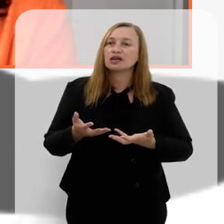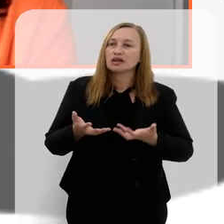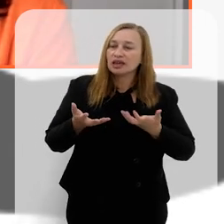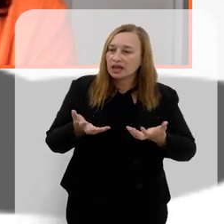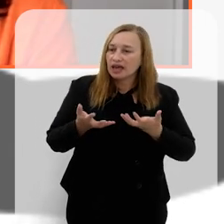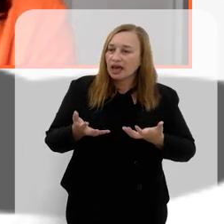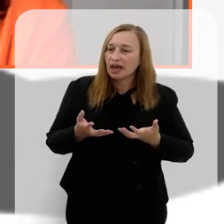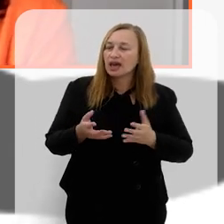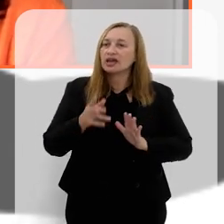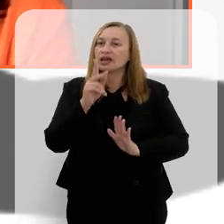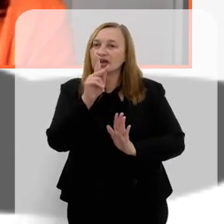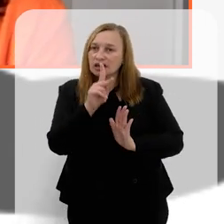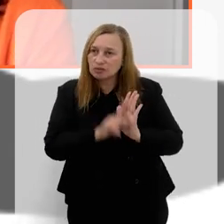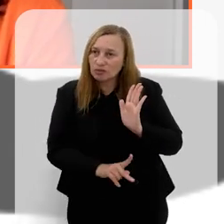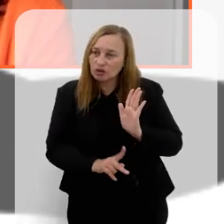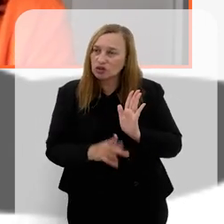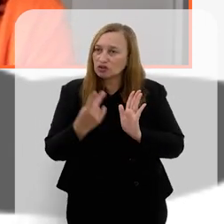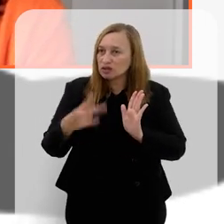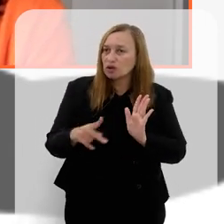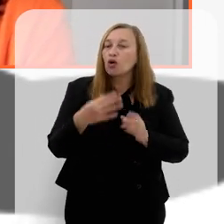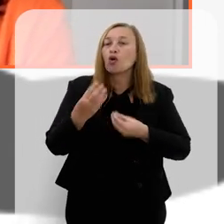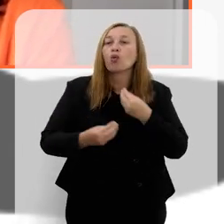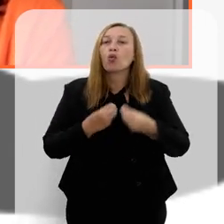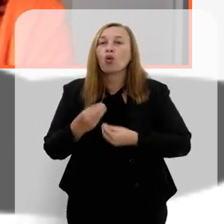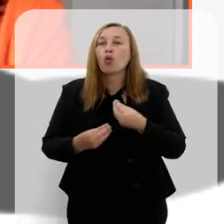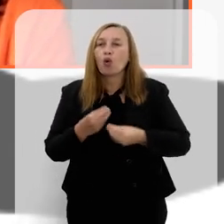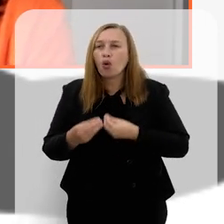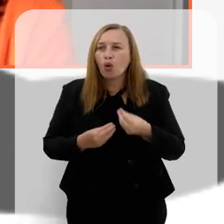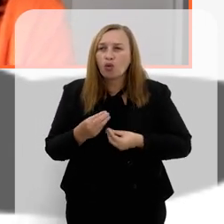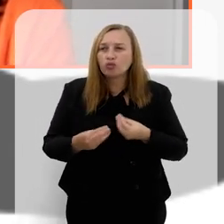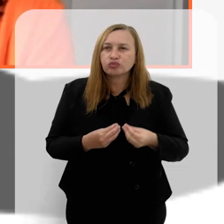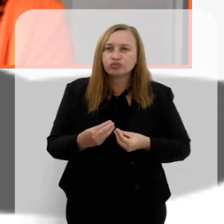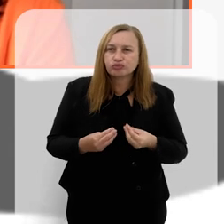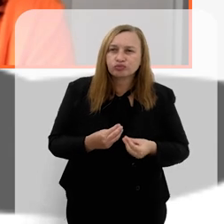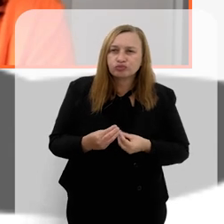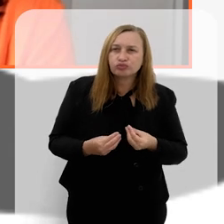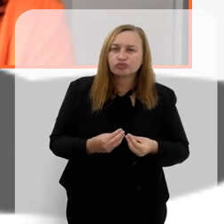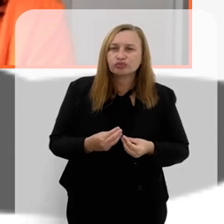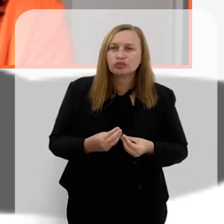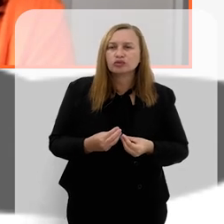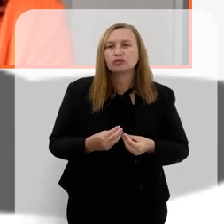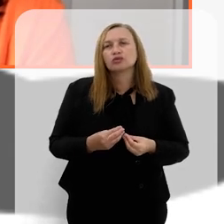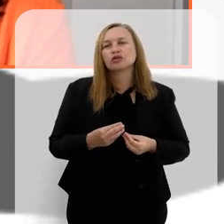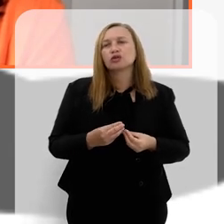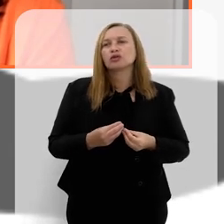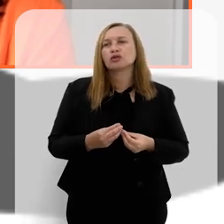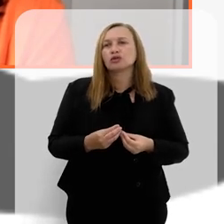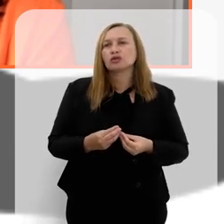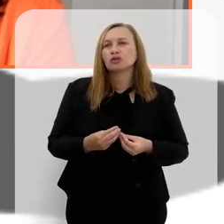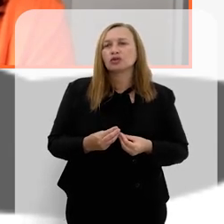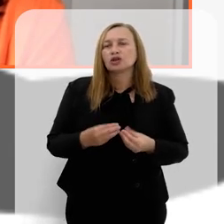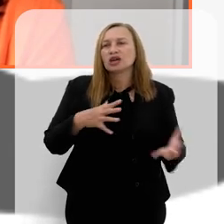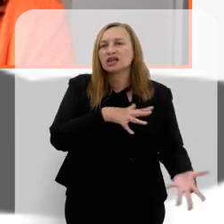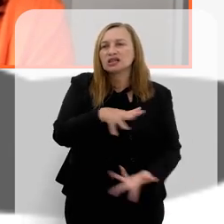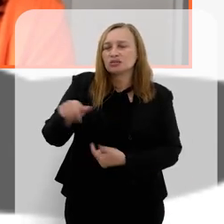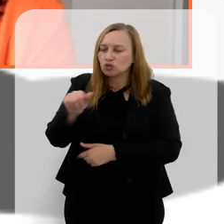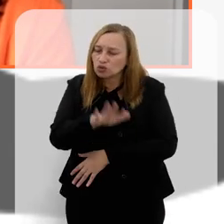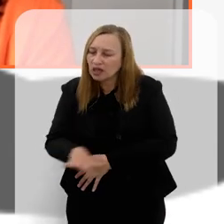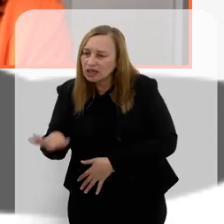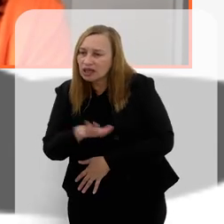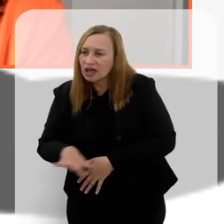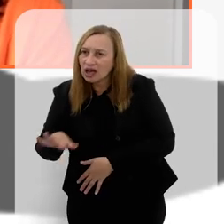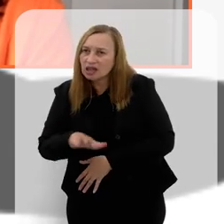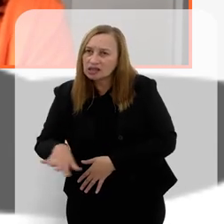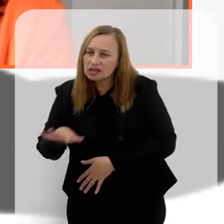seu programa, né, desse programa que estão assistindo agora, como é que você vai fazer essas noções de filosofia, essas noções do mundo